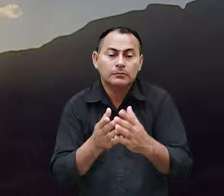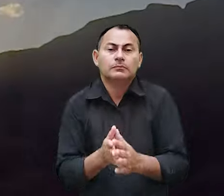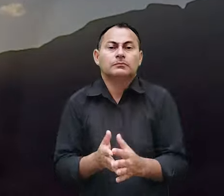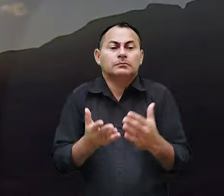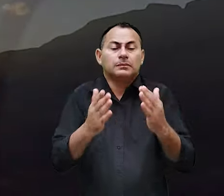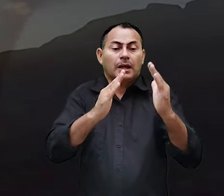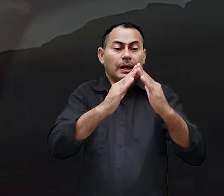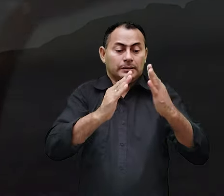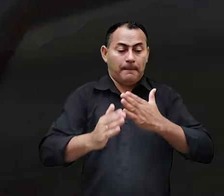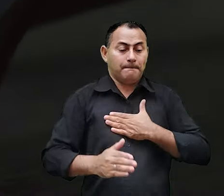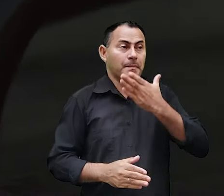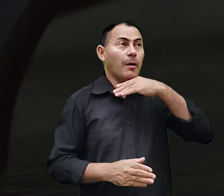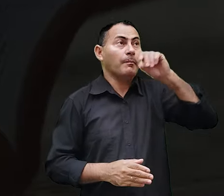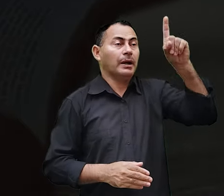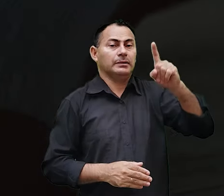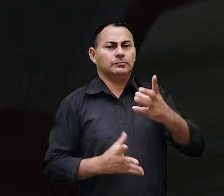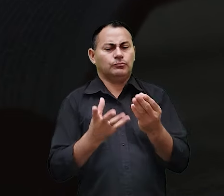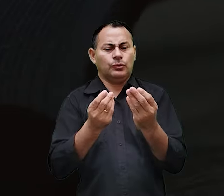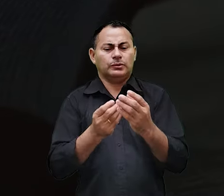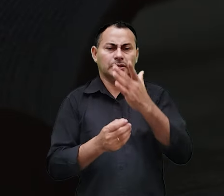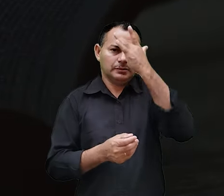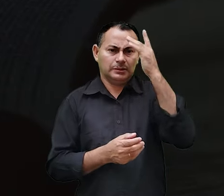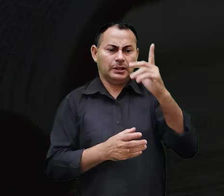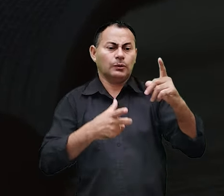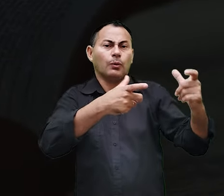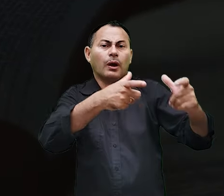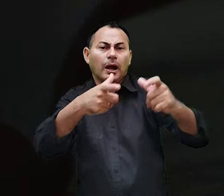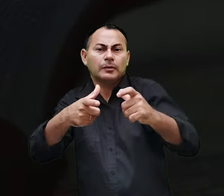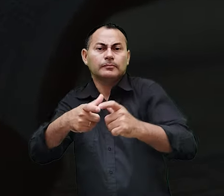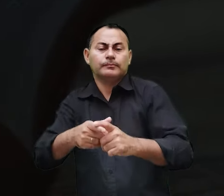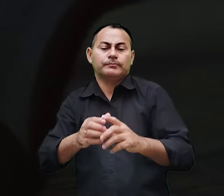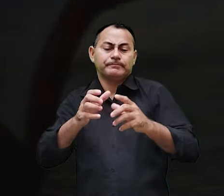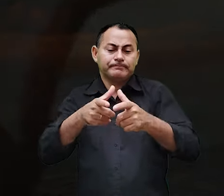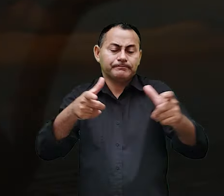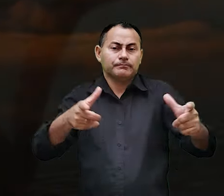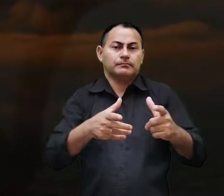Jesus declarou: na casa de meu Pai há muitos